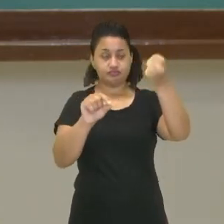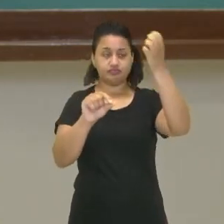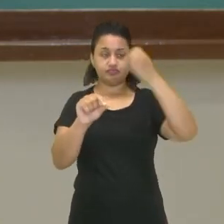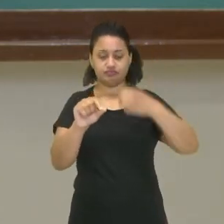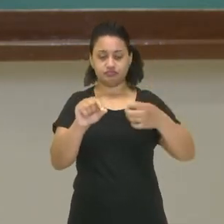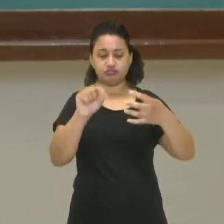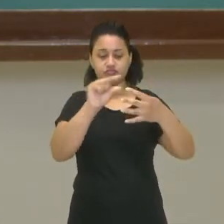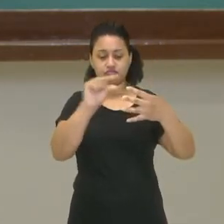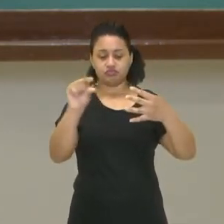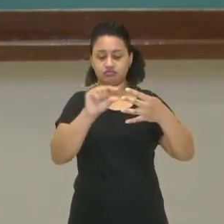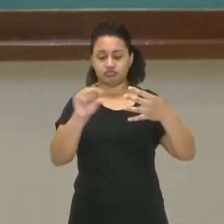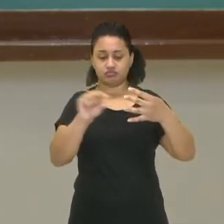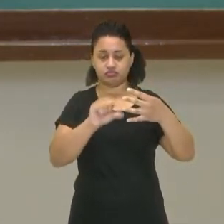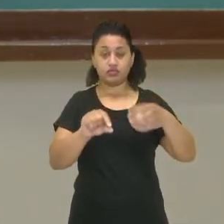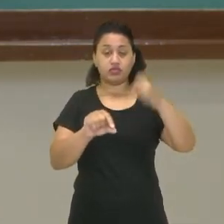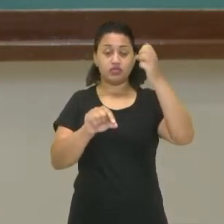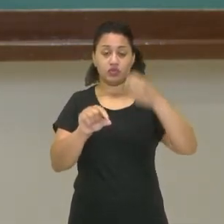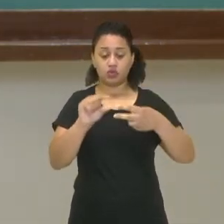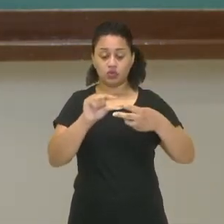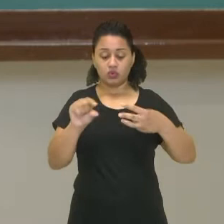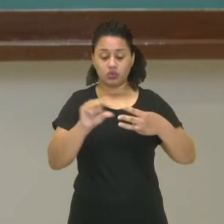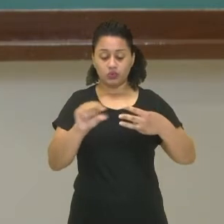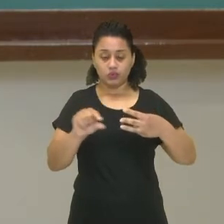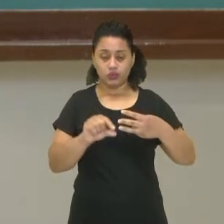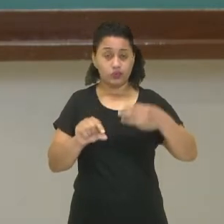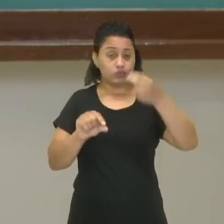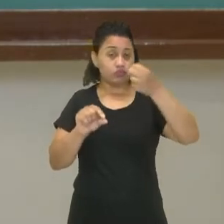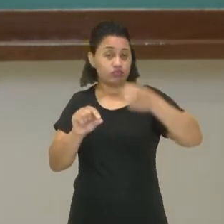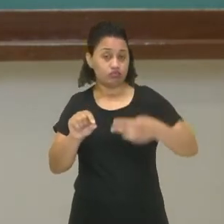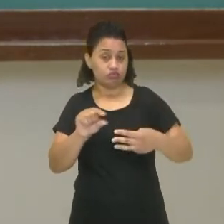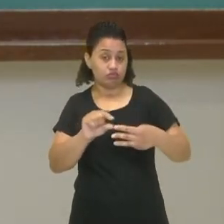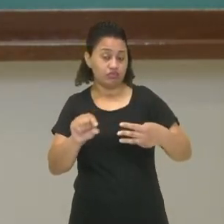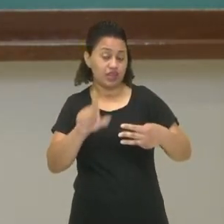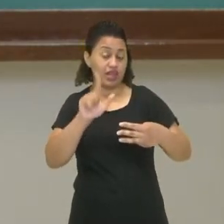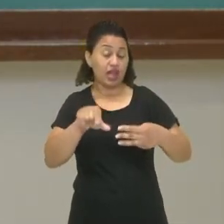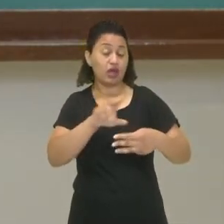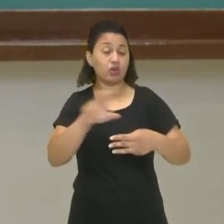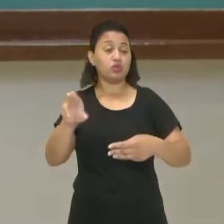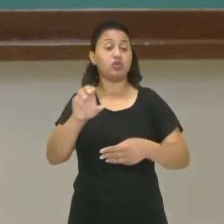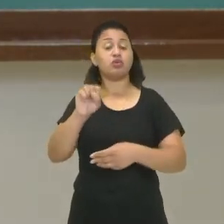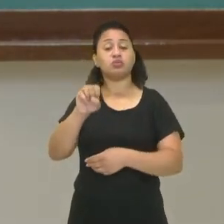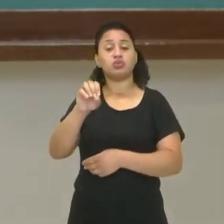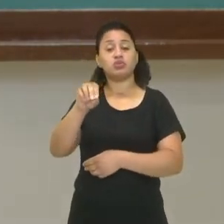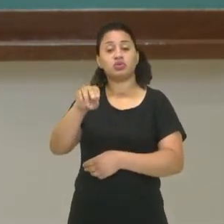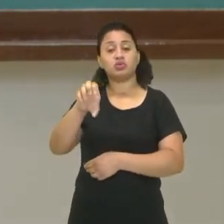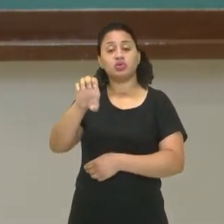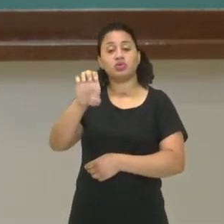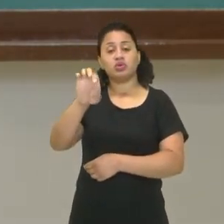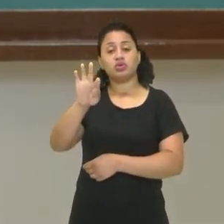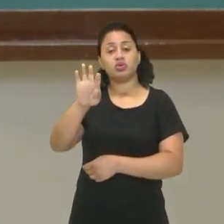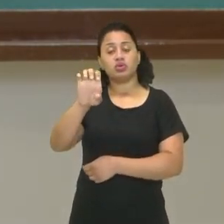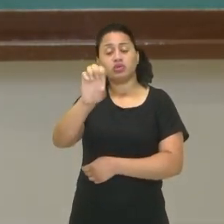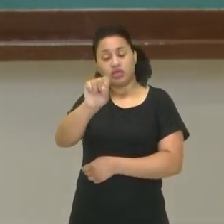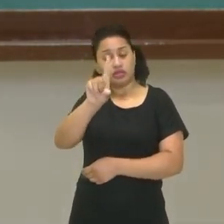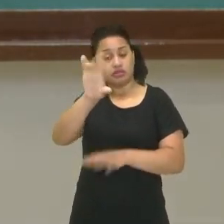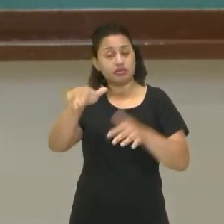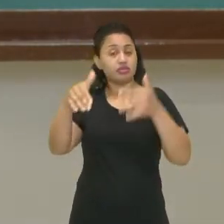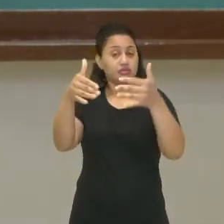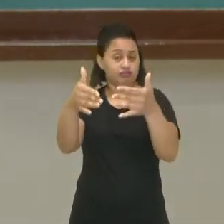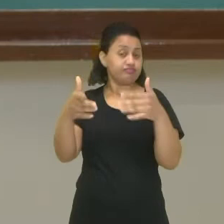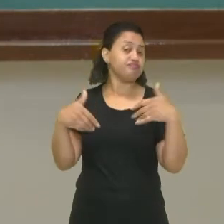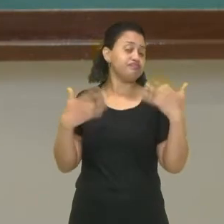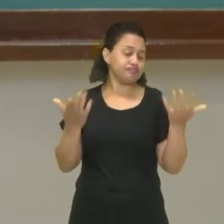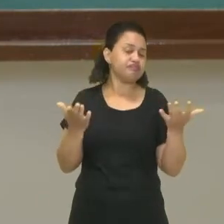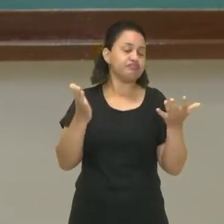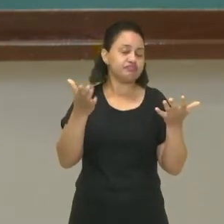quatro versos, mais outra e duas com três, eu estou falando de sonetos. Então, quando eu disser soneto, você já sabe